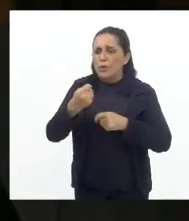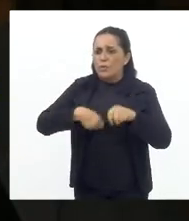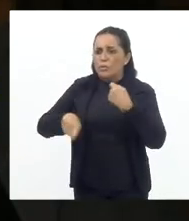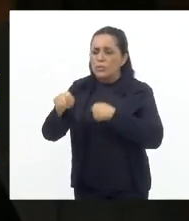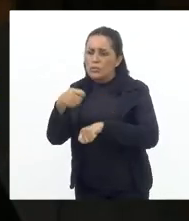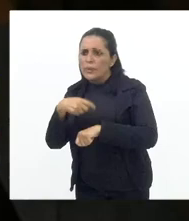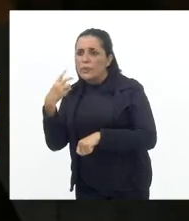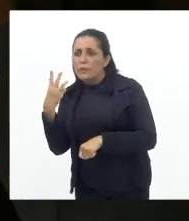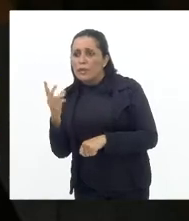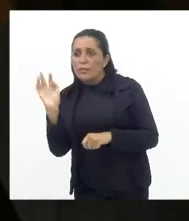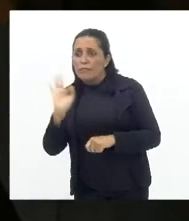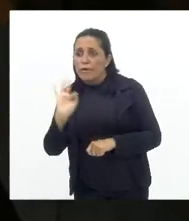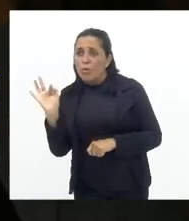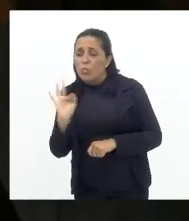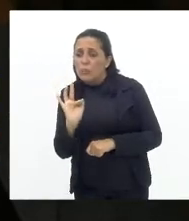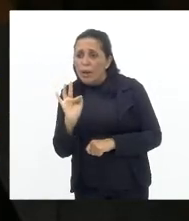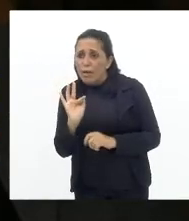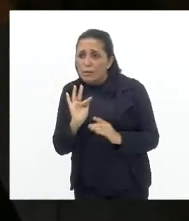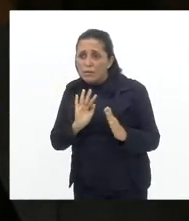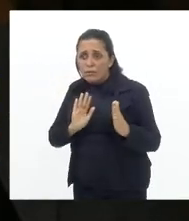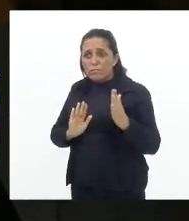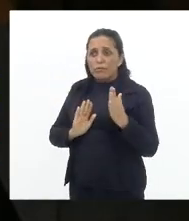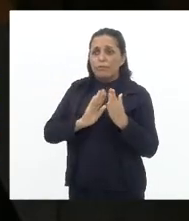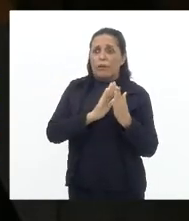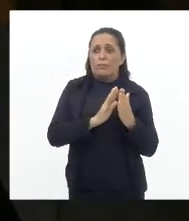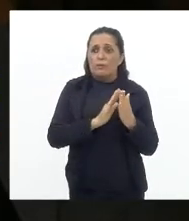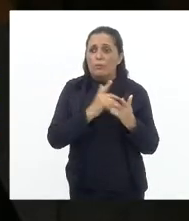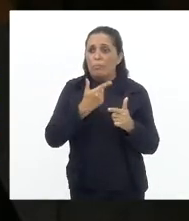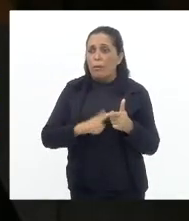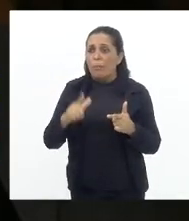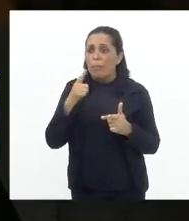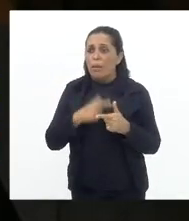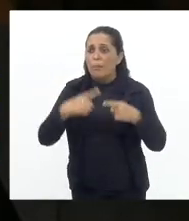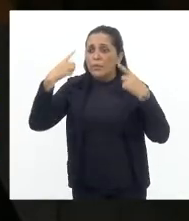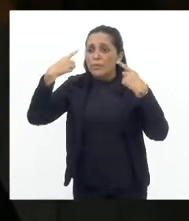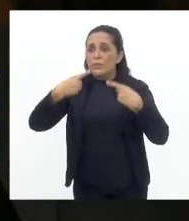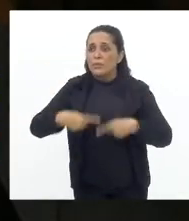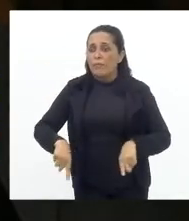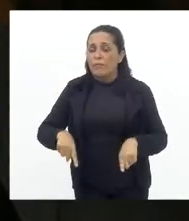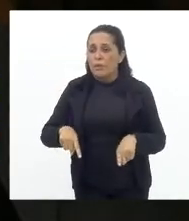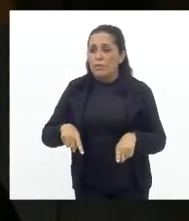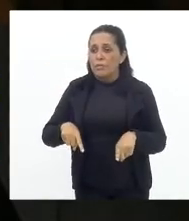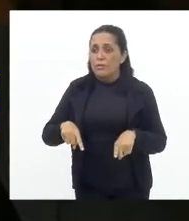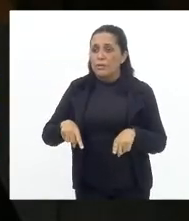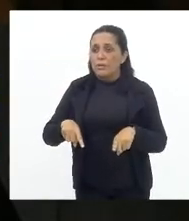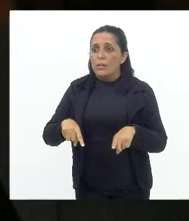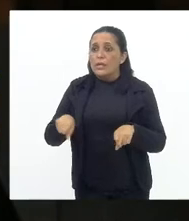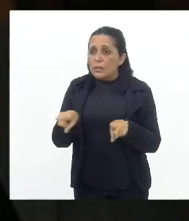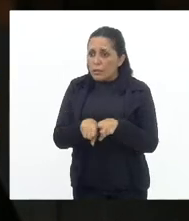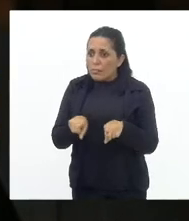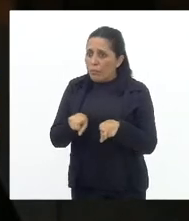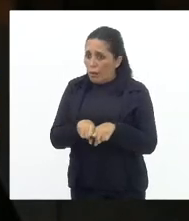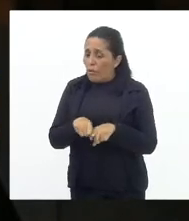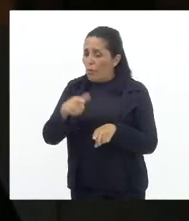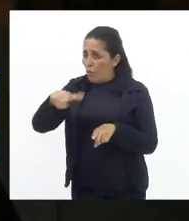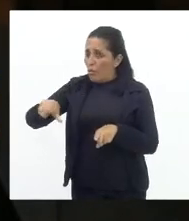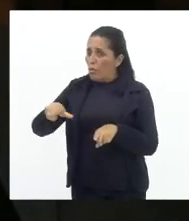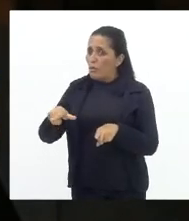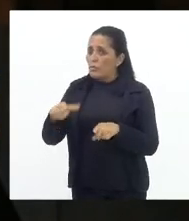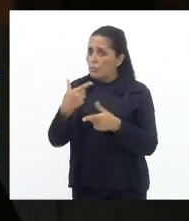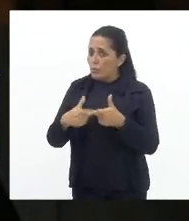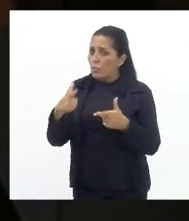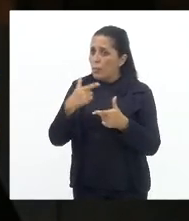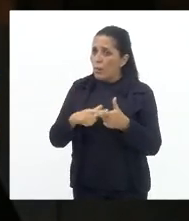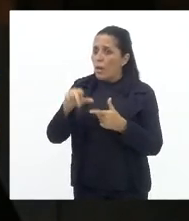três universidades que enfrentam os mesmos problemas e desafios aliás em alguns casos até até mais